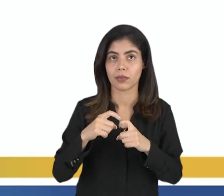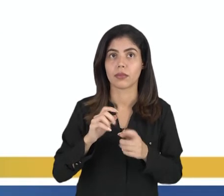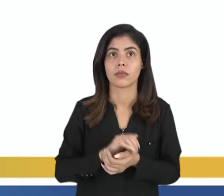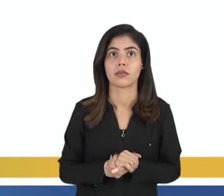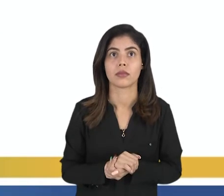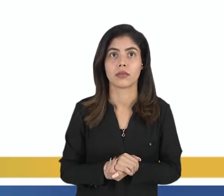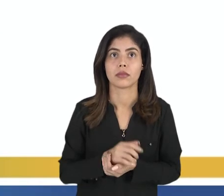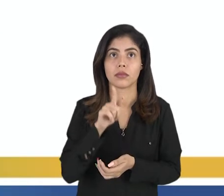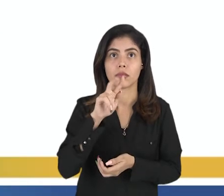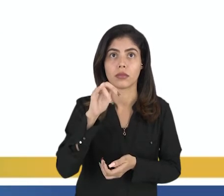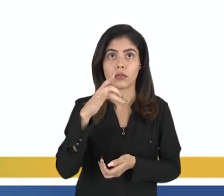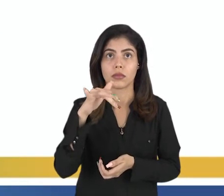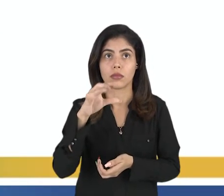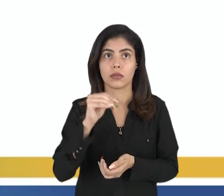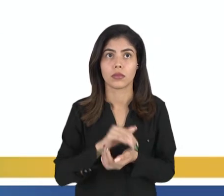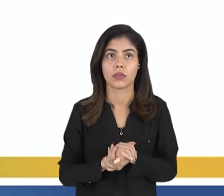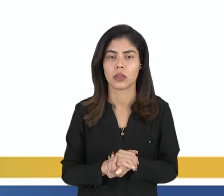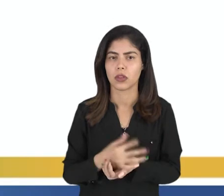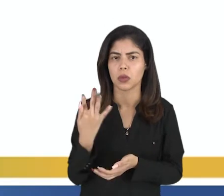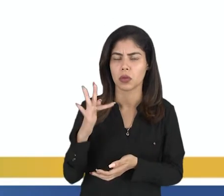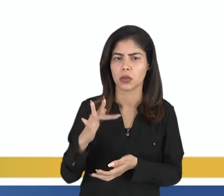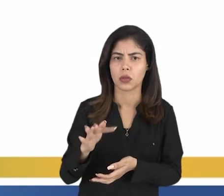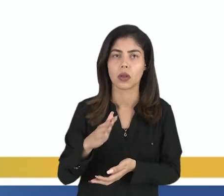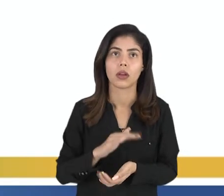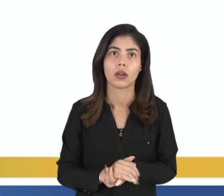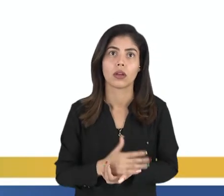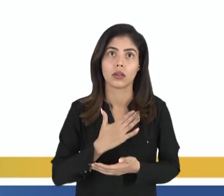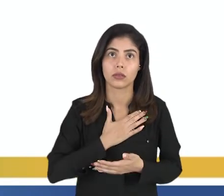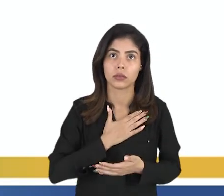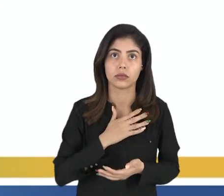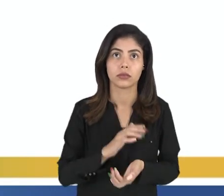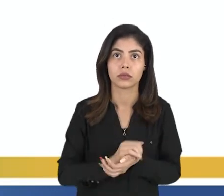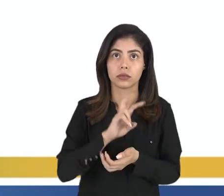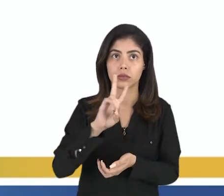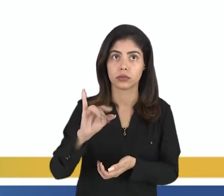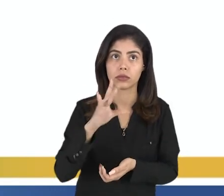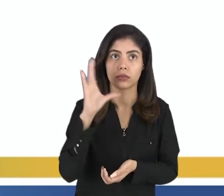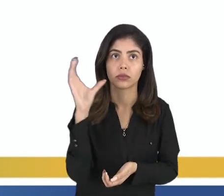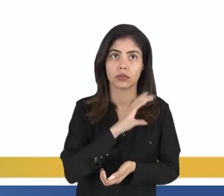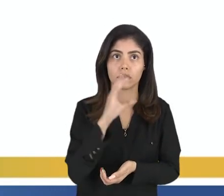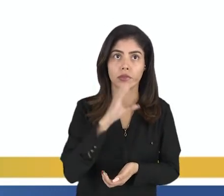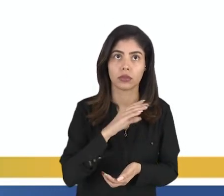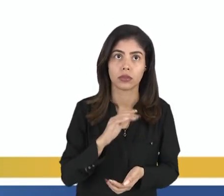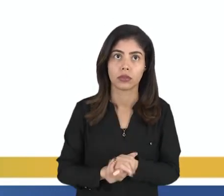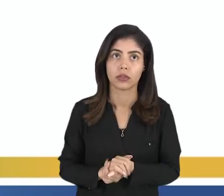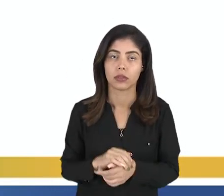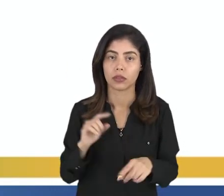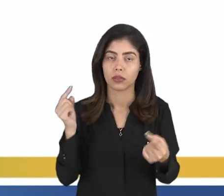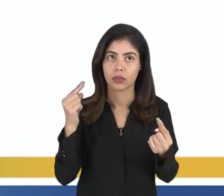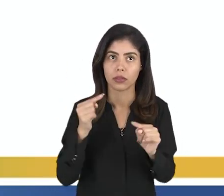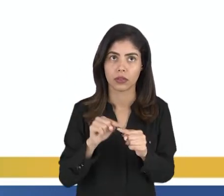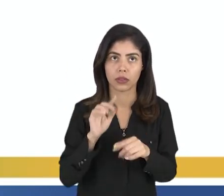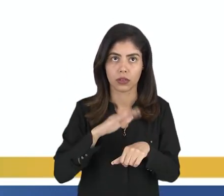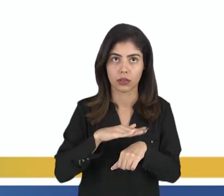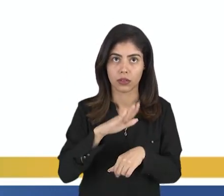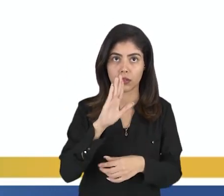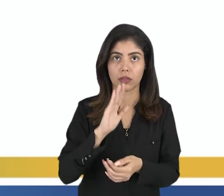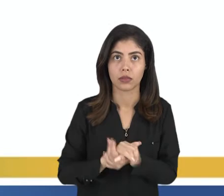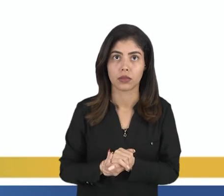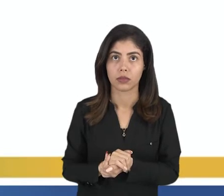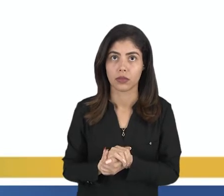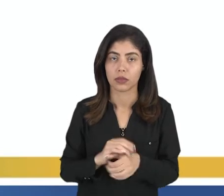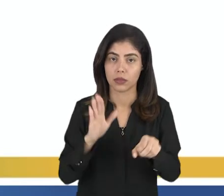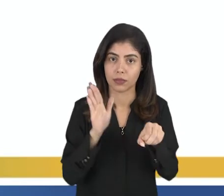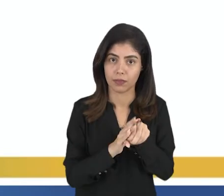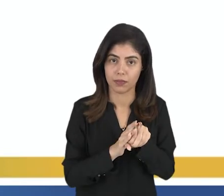regularmente. Caso tenha dor no peito ou no tórax ou no umbigo, vá rapidamente ao hospital. A maioria dos